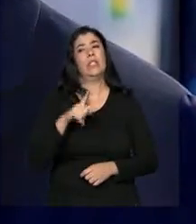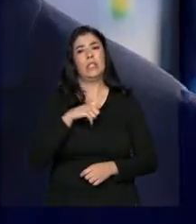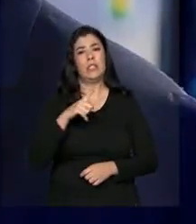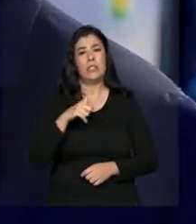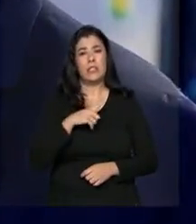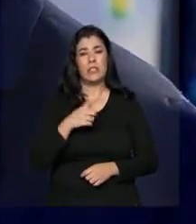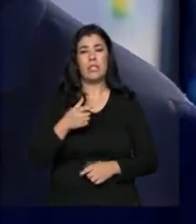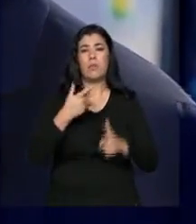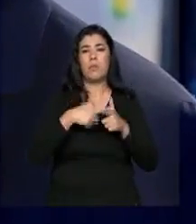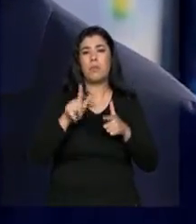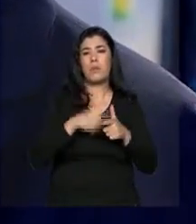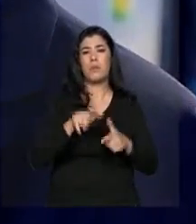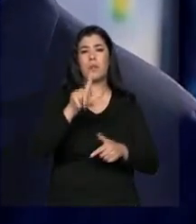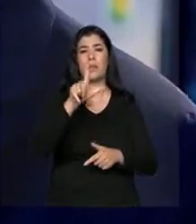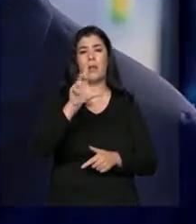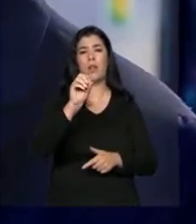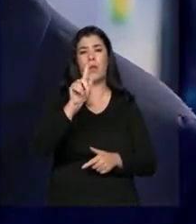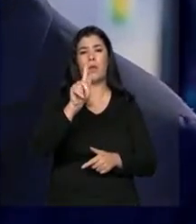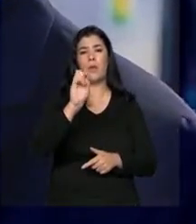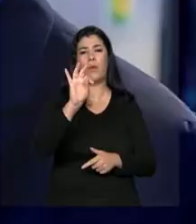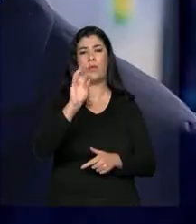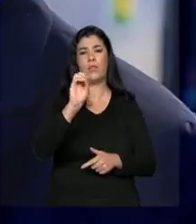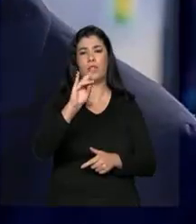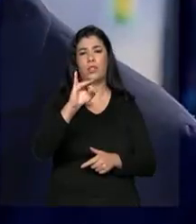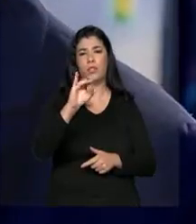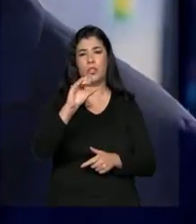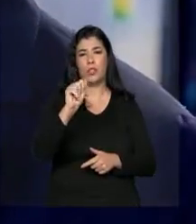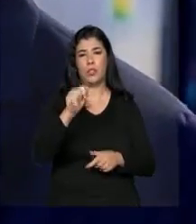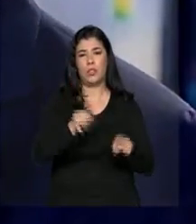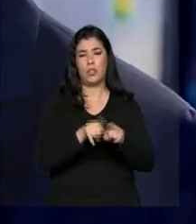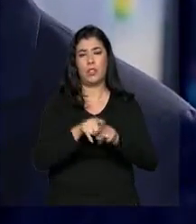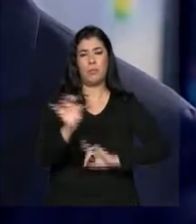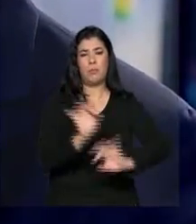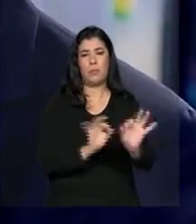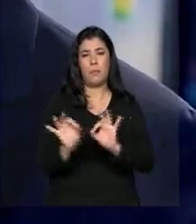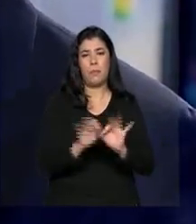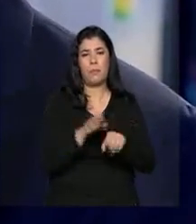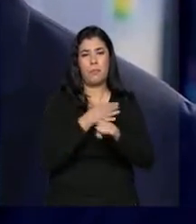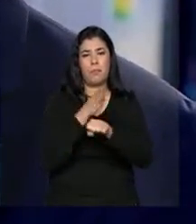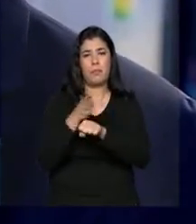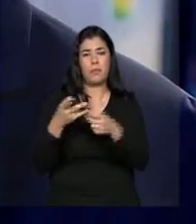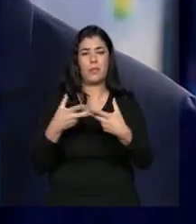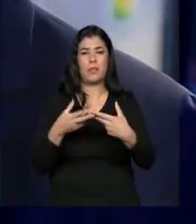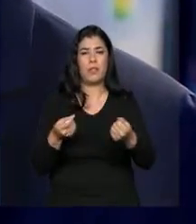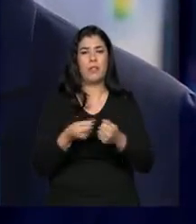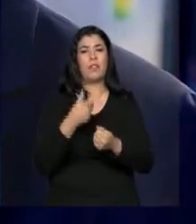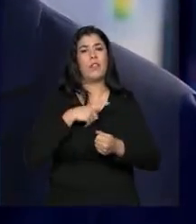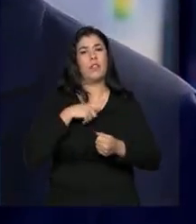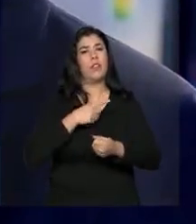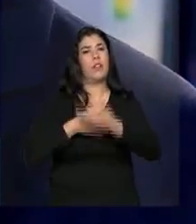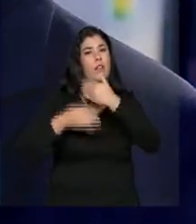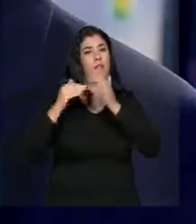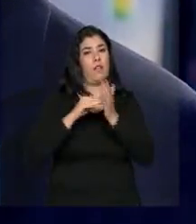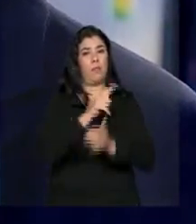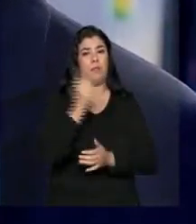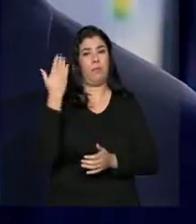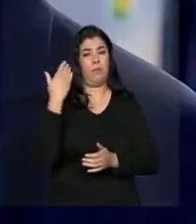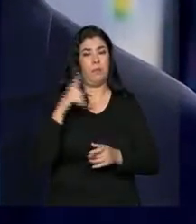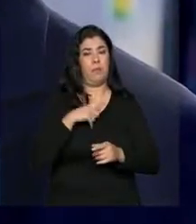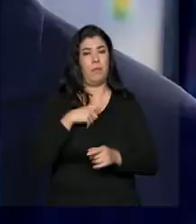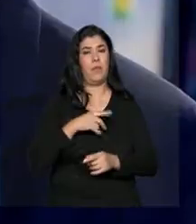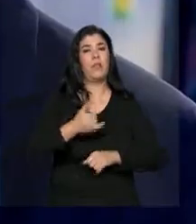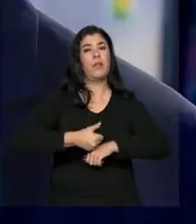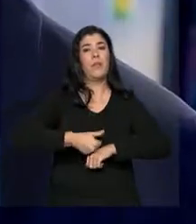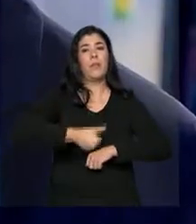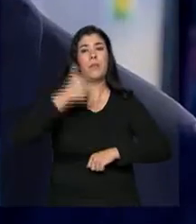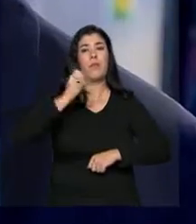Uma delas é a logística, que já teve também o plano de investimento em logística, que foi lançado há poucos dias atrás. E é muito importante